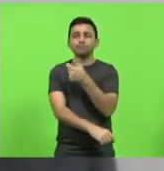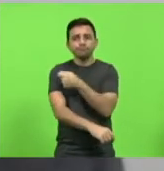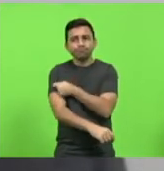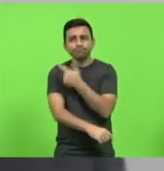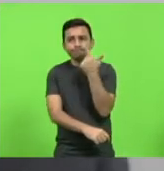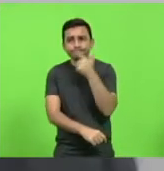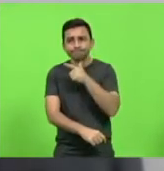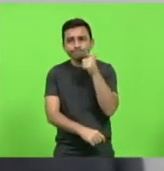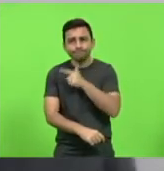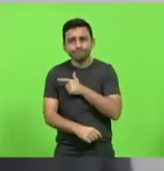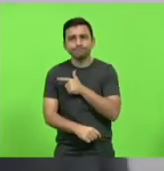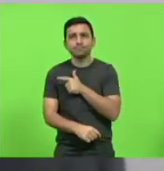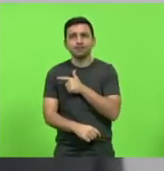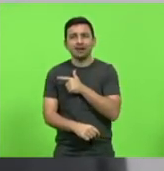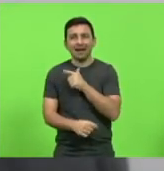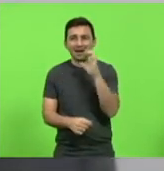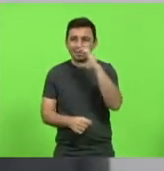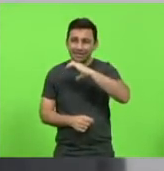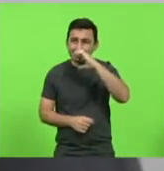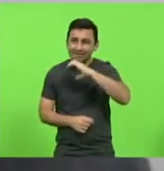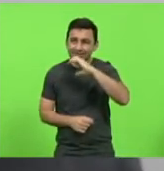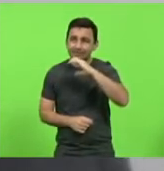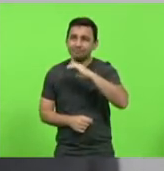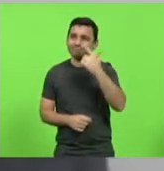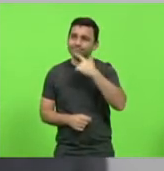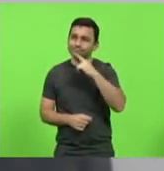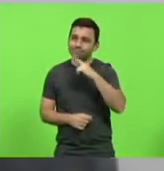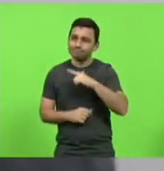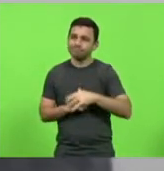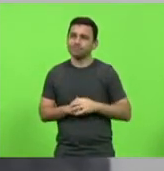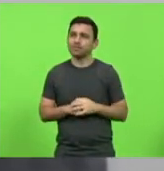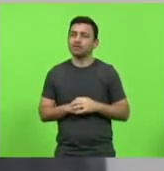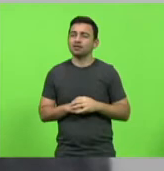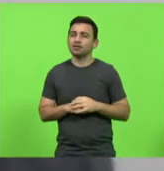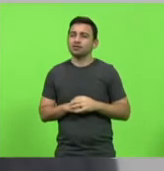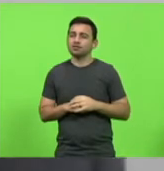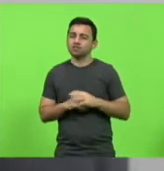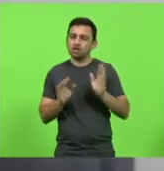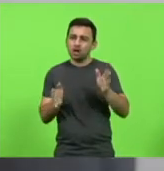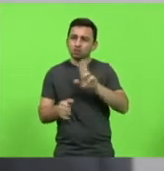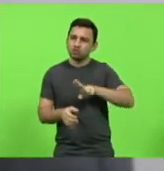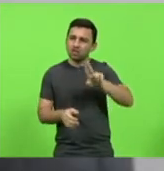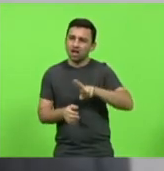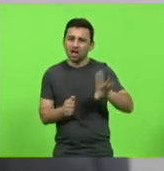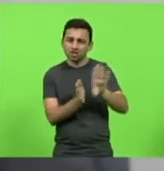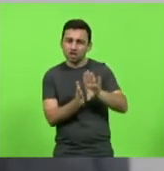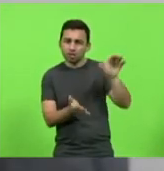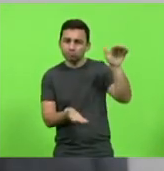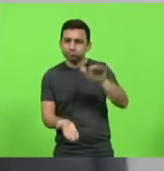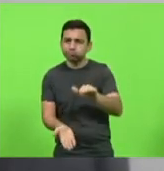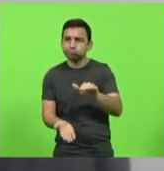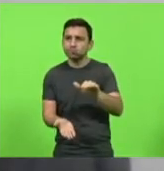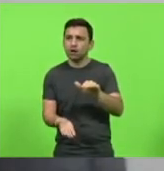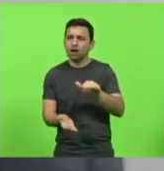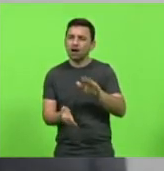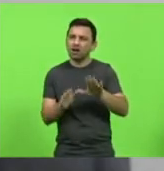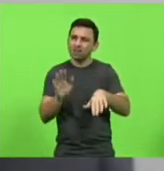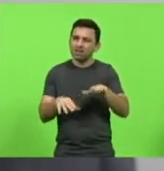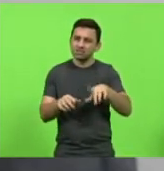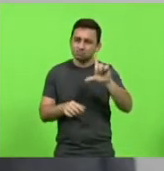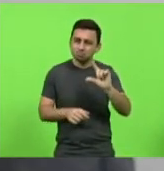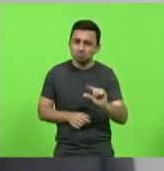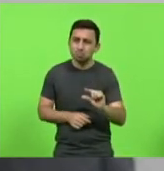forma mais rápida, utilizar esses imunizantes que estão chegando, mesmo que em quantias